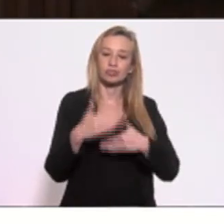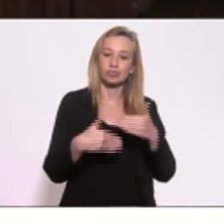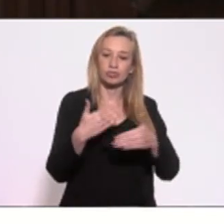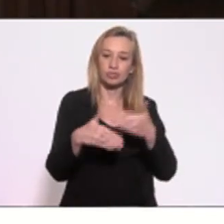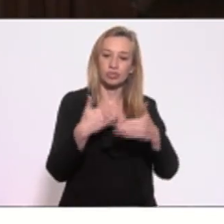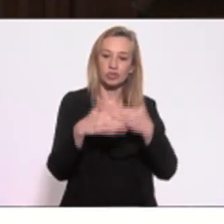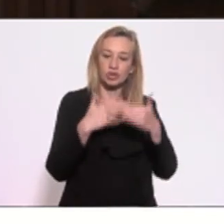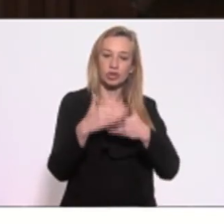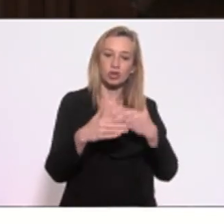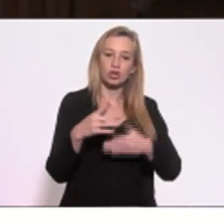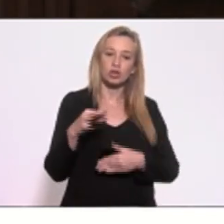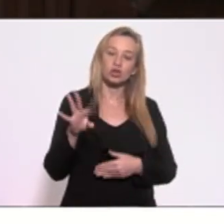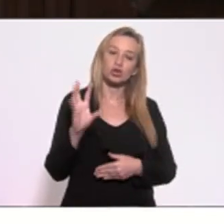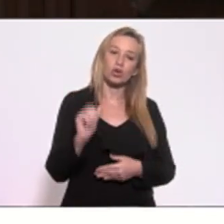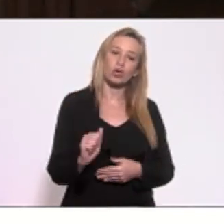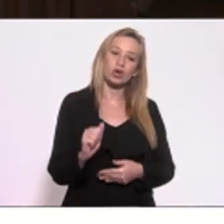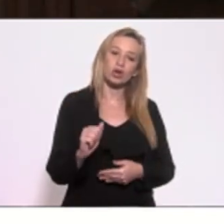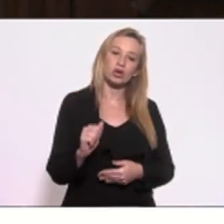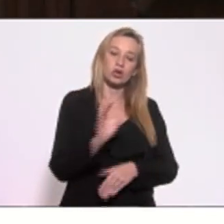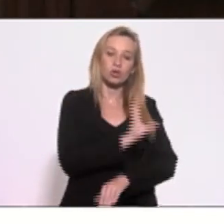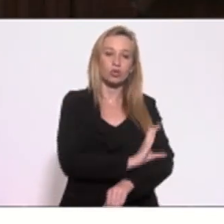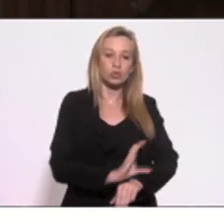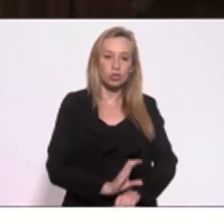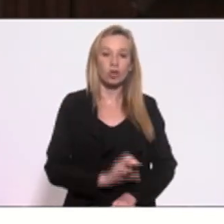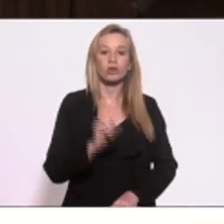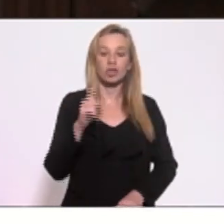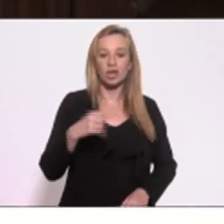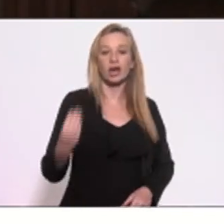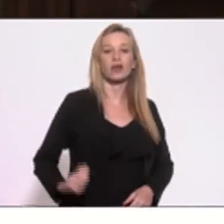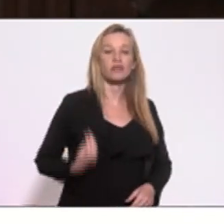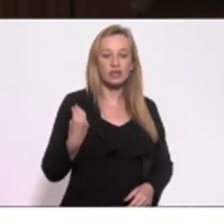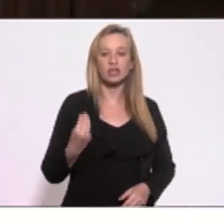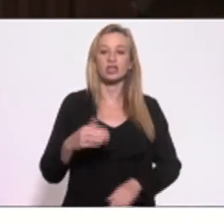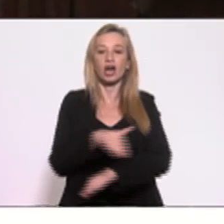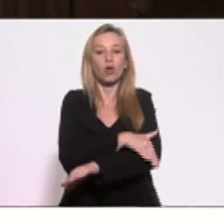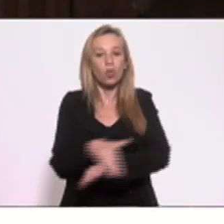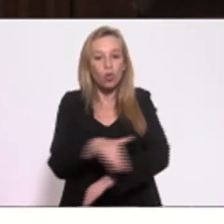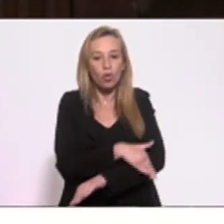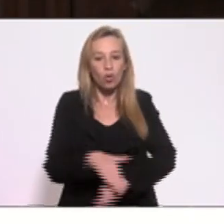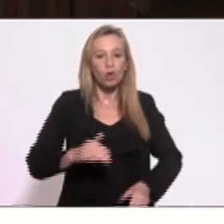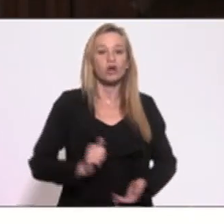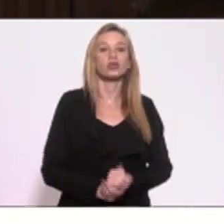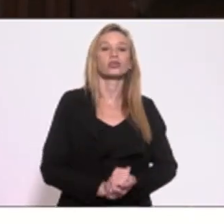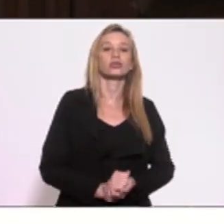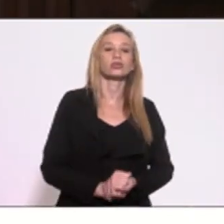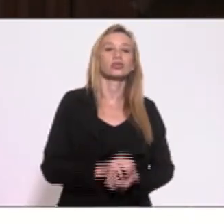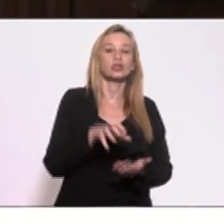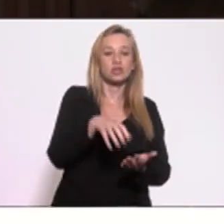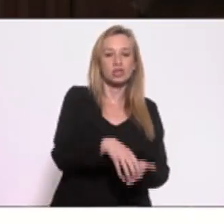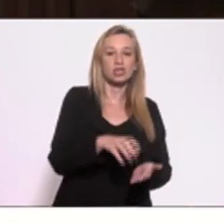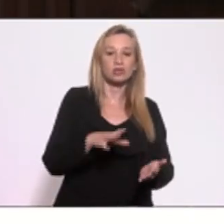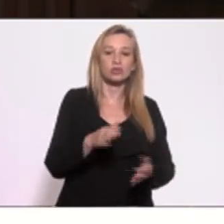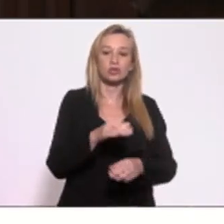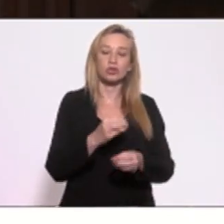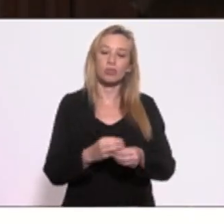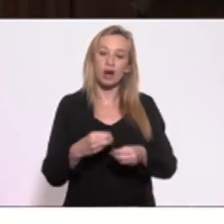troca cultural, que é a vida também na rua, nos centros de bairro, nos